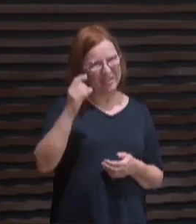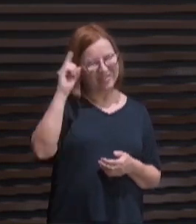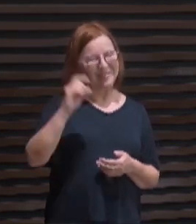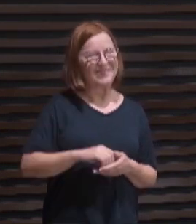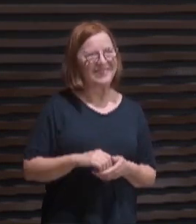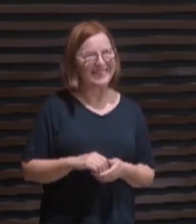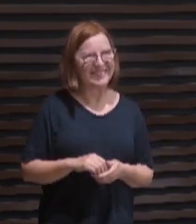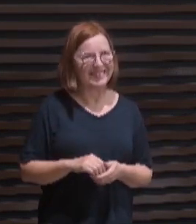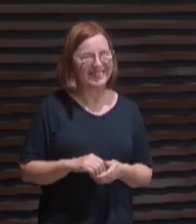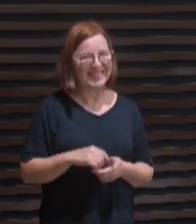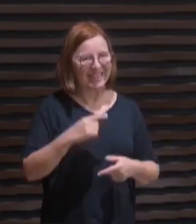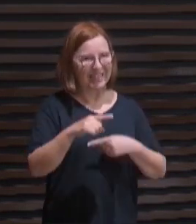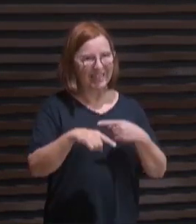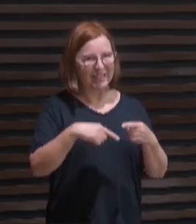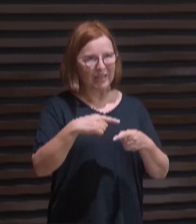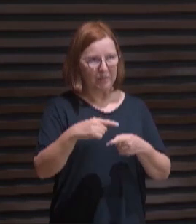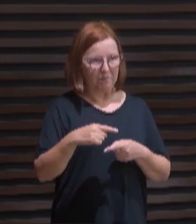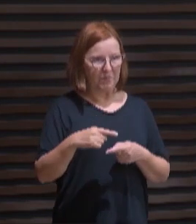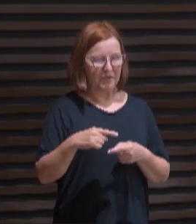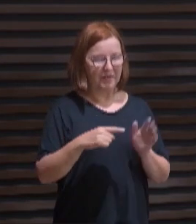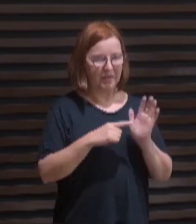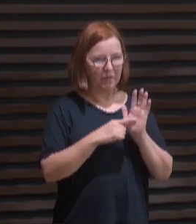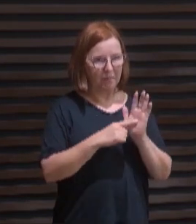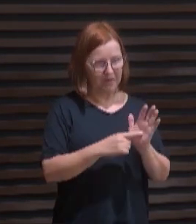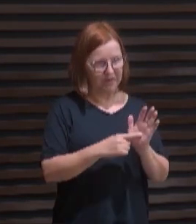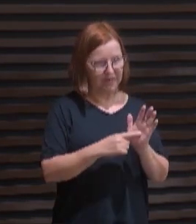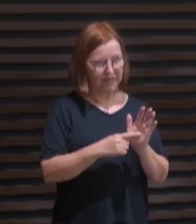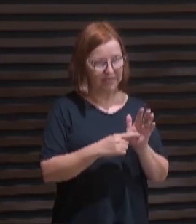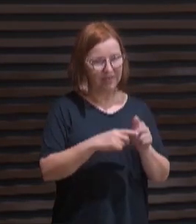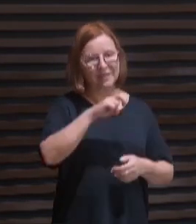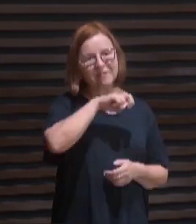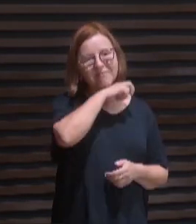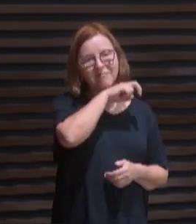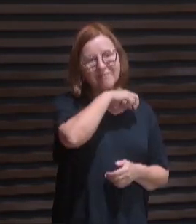um personagem estranho, a serpente.